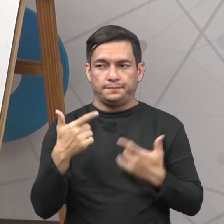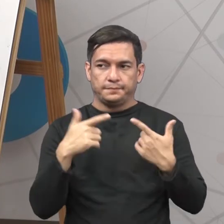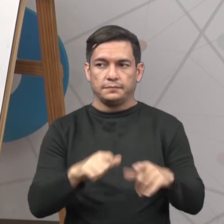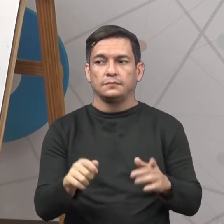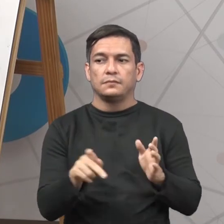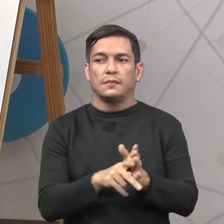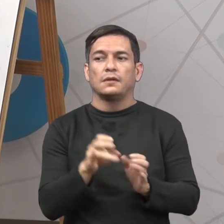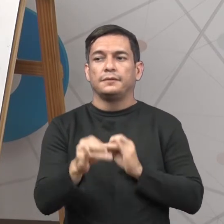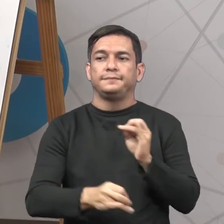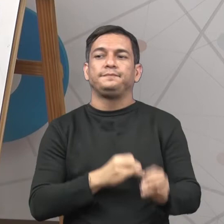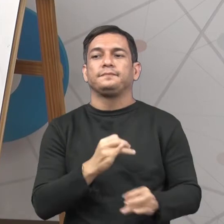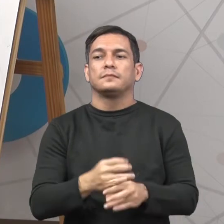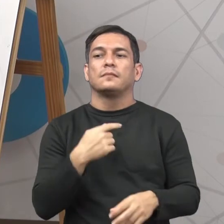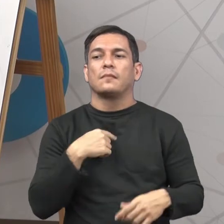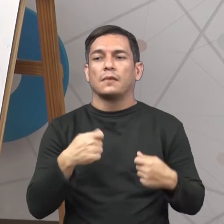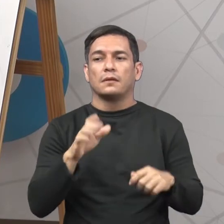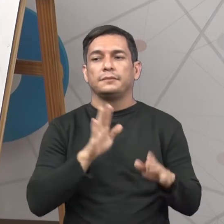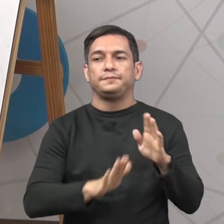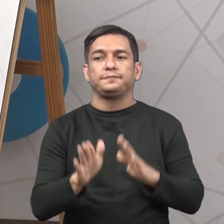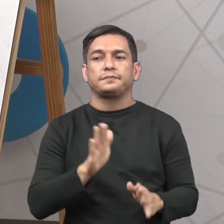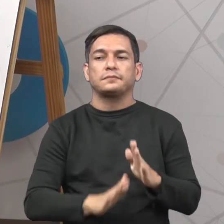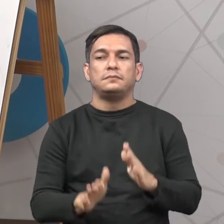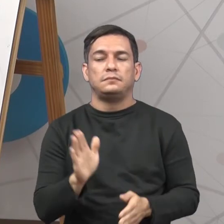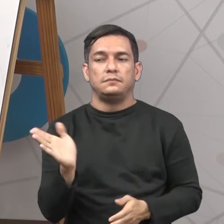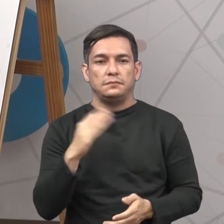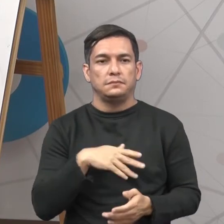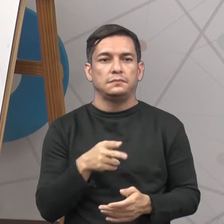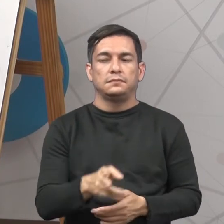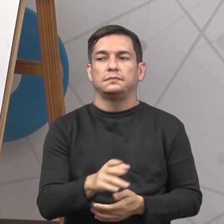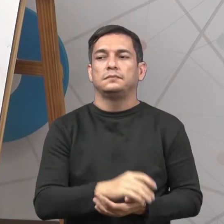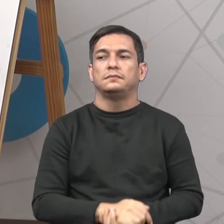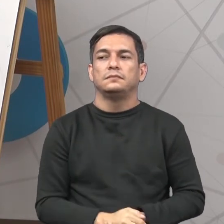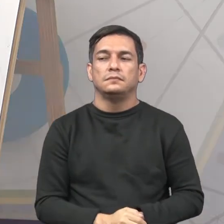só da internet, eu preciso ter esse cuidado. Vamos